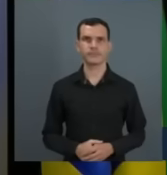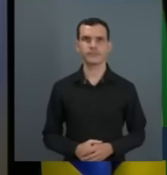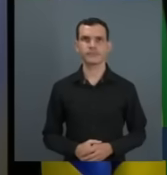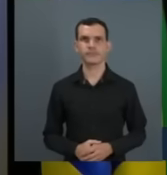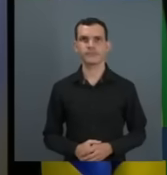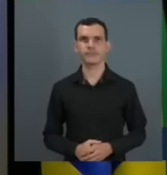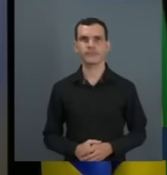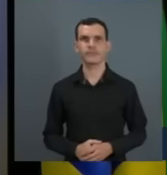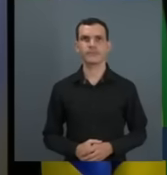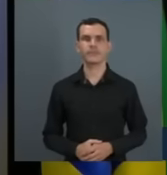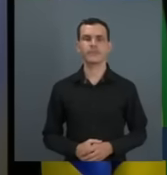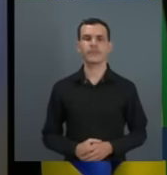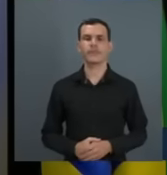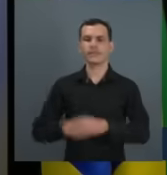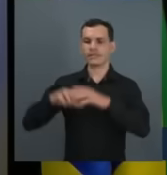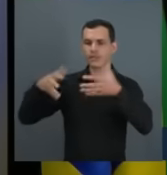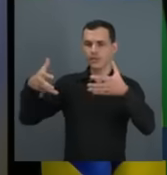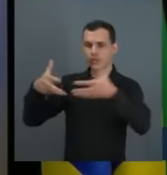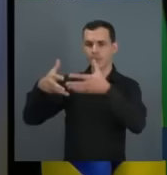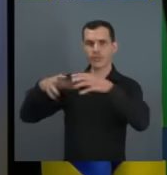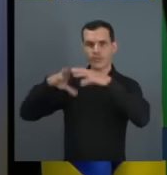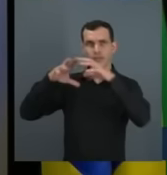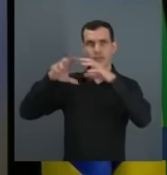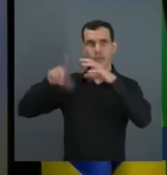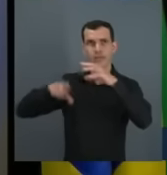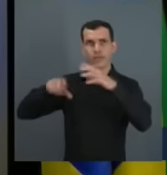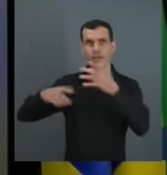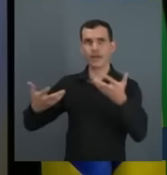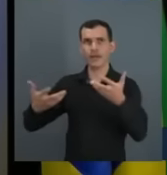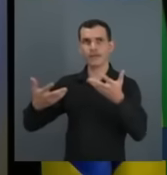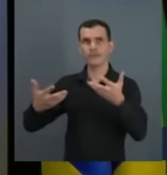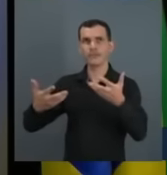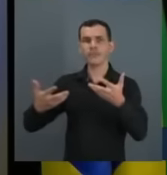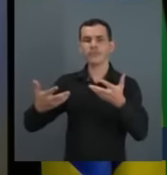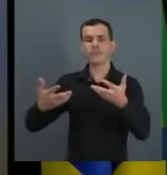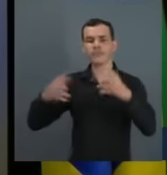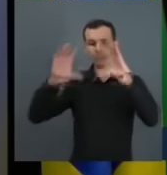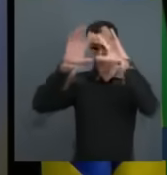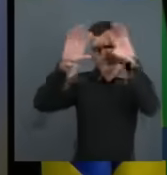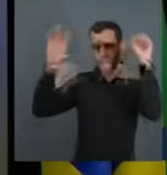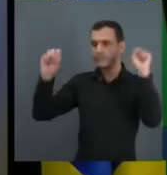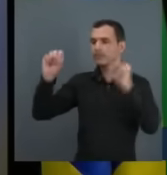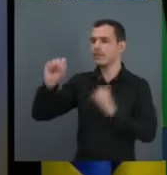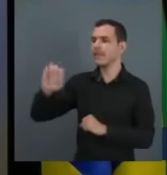dessa Corte Suprema nossa. Sinais trocados o tempo todo.